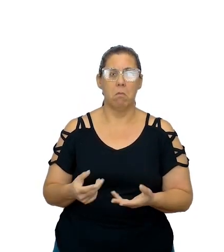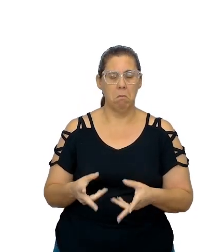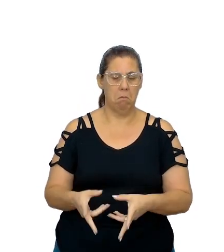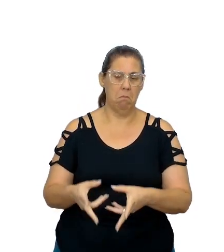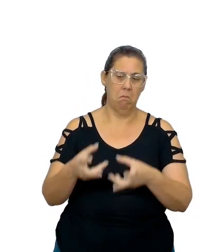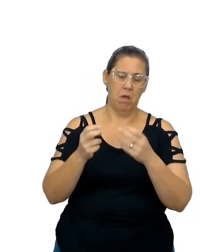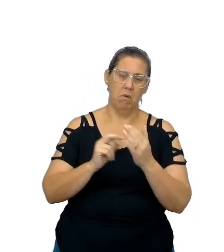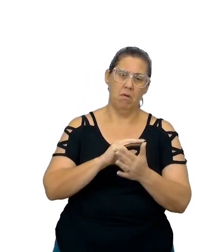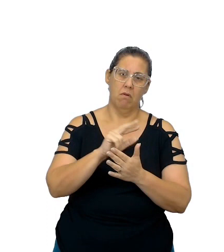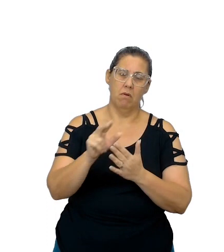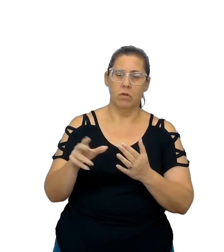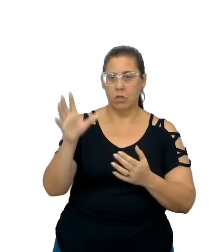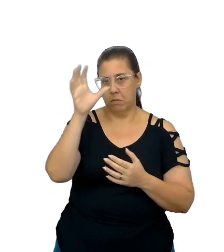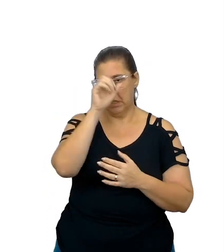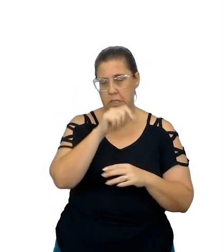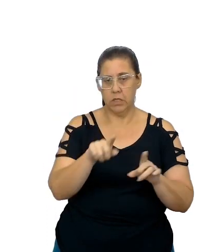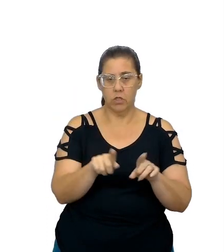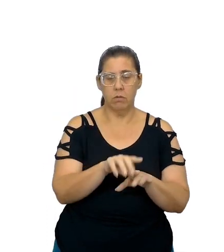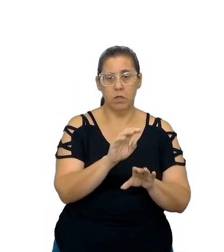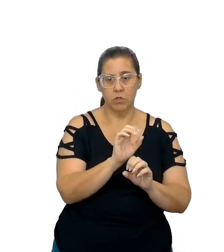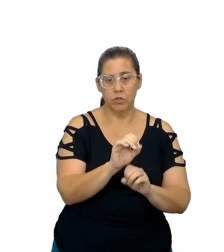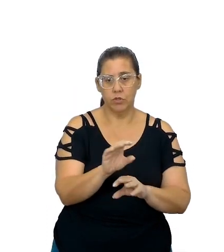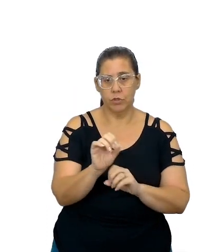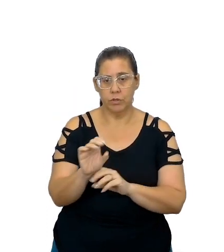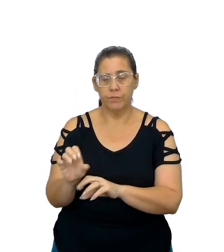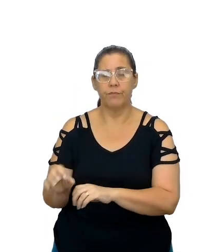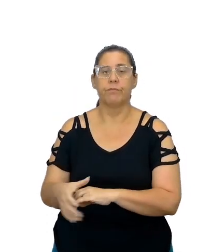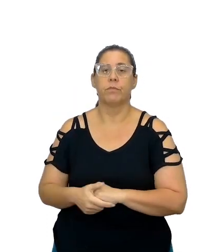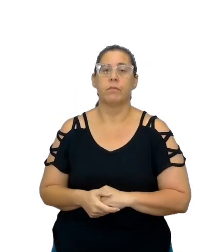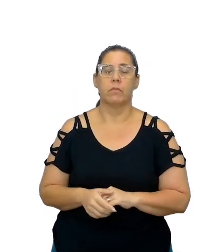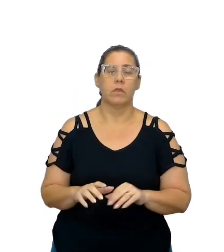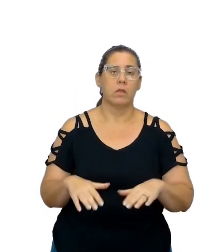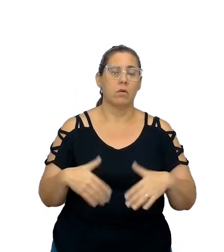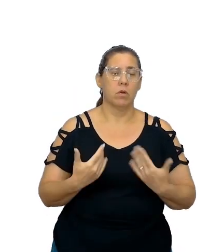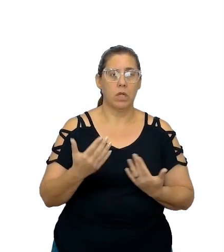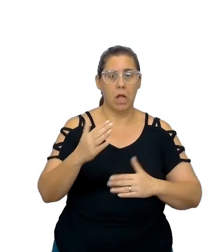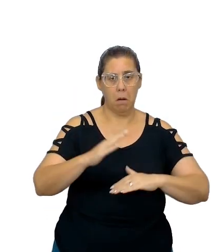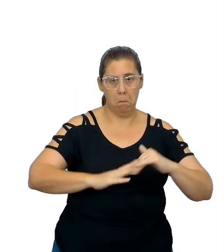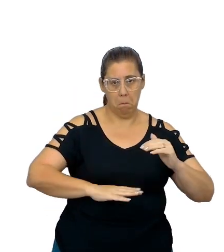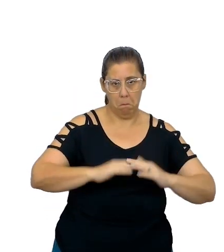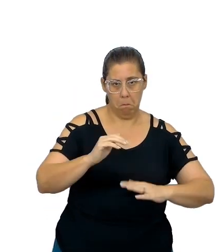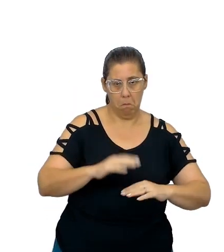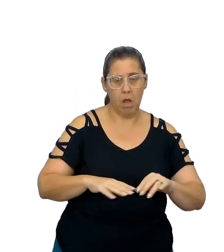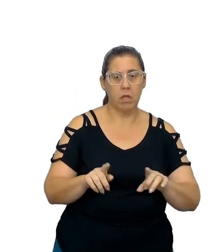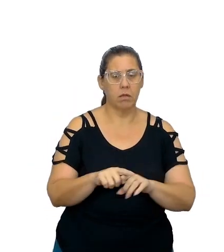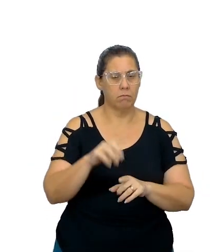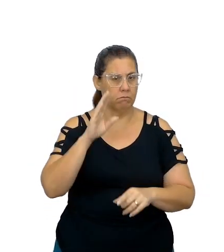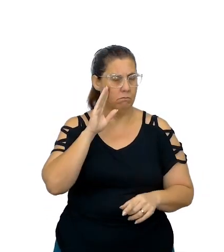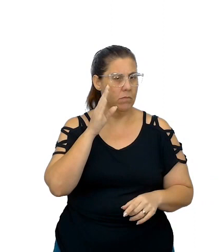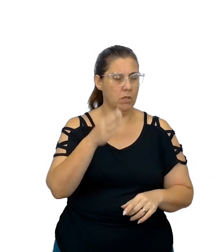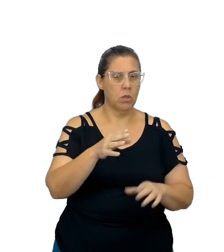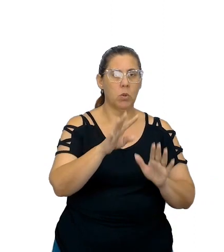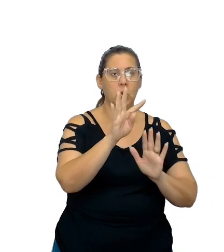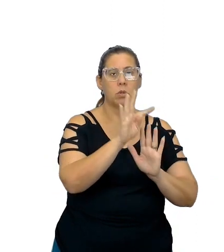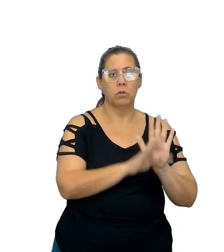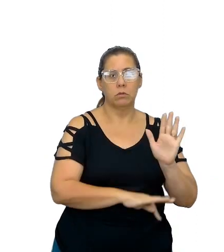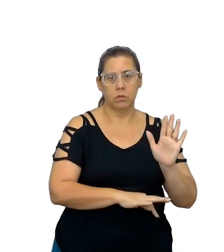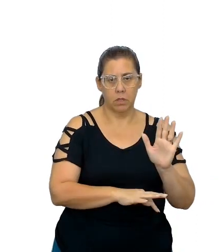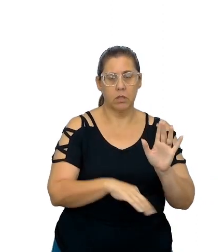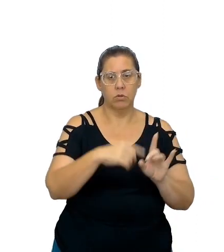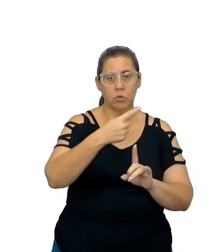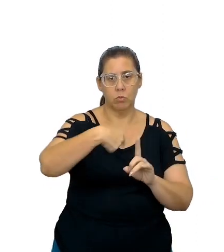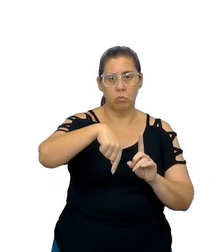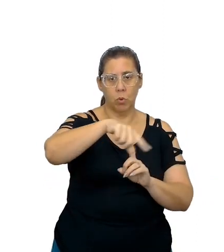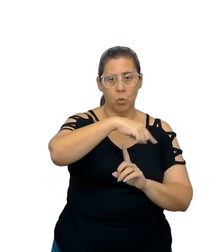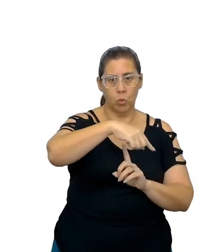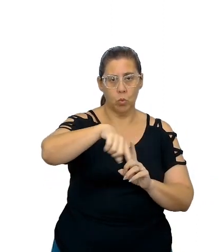de aprendizagem e de ensino. Quanto às práticas pedagógicas também, elas priorizam os textos multimodais.